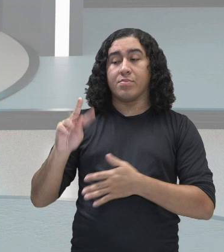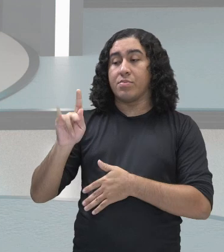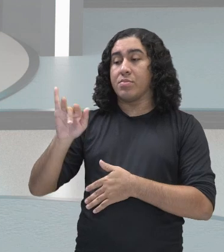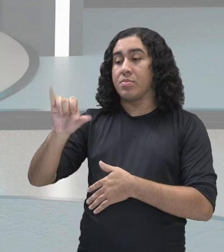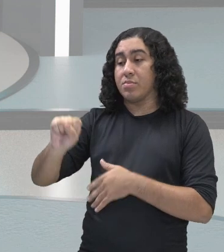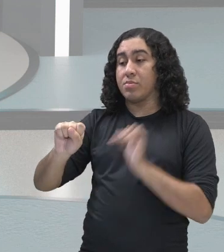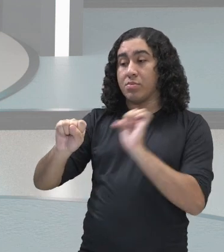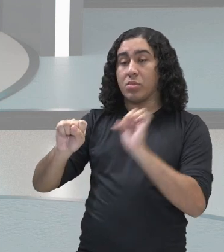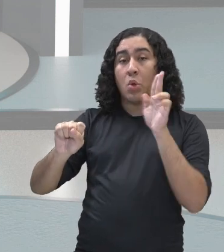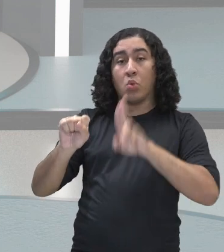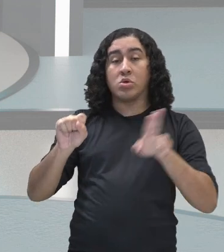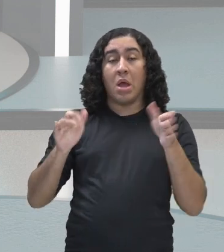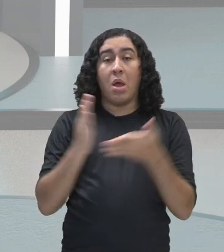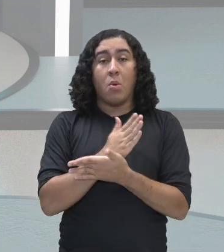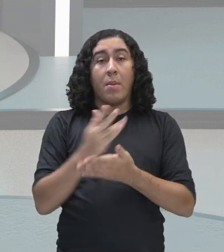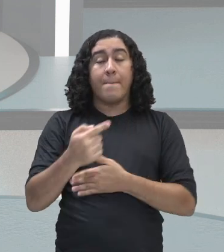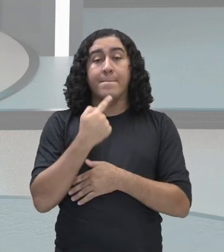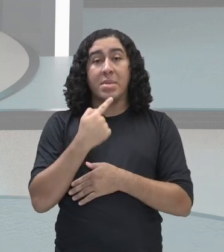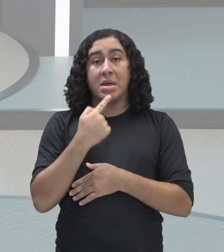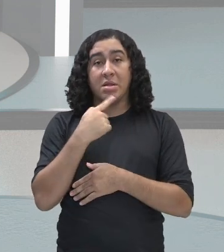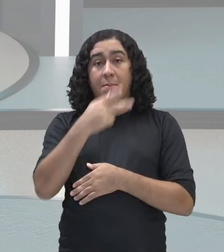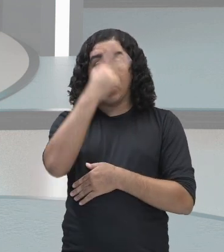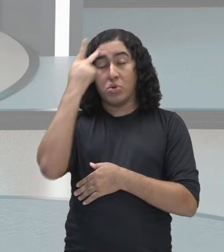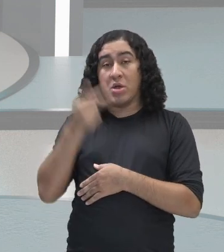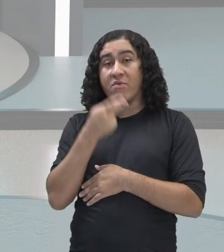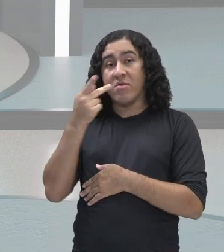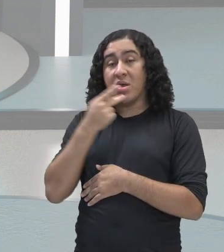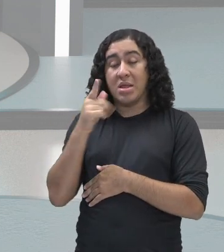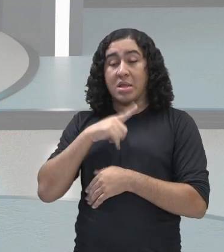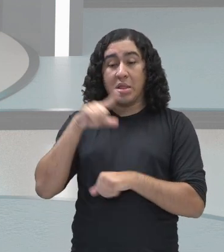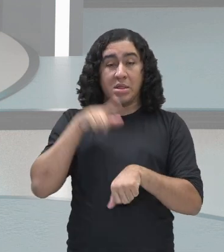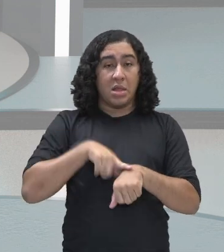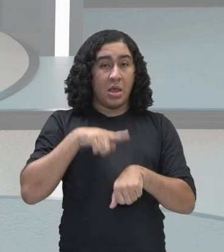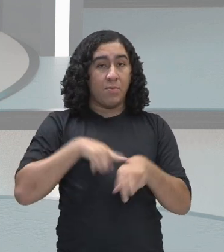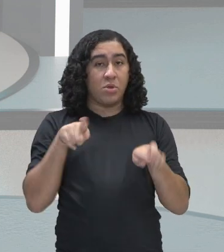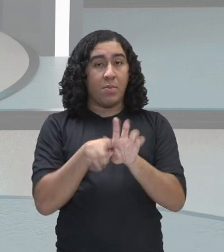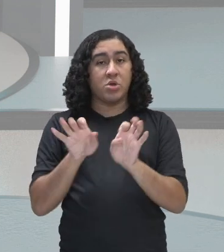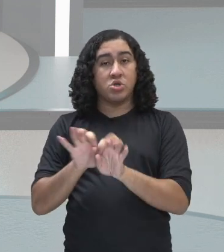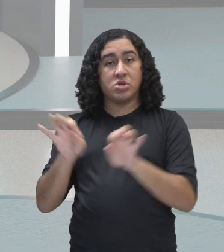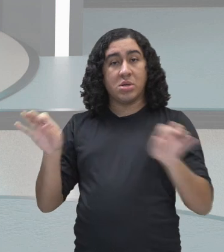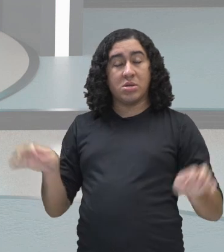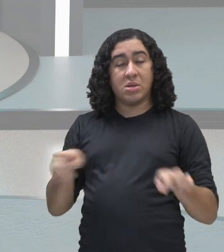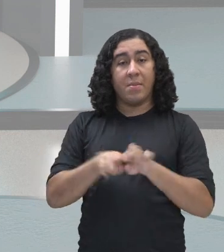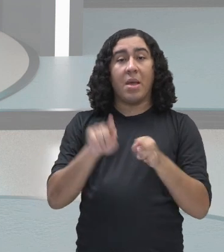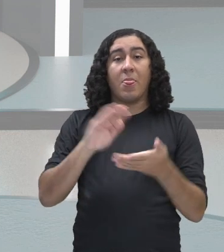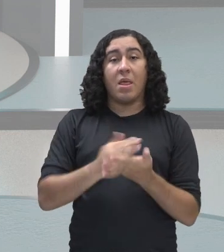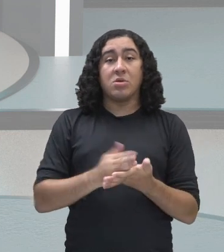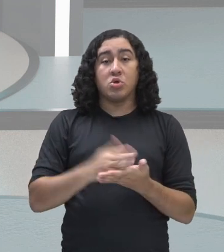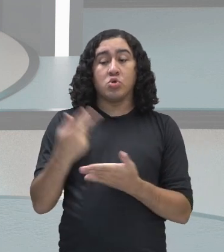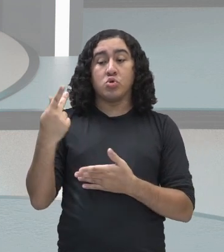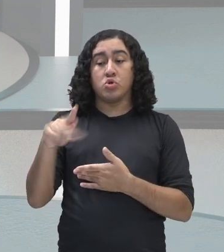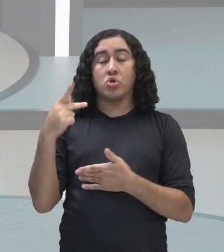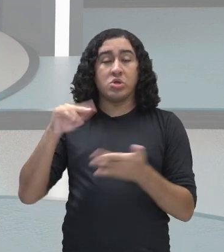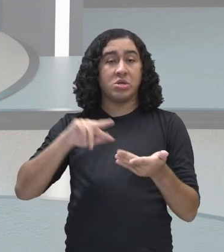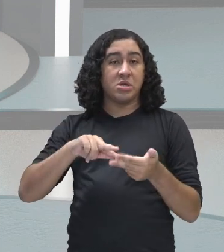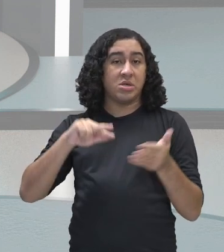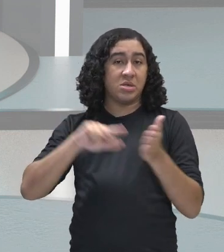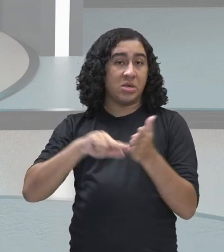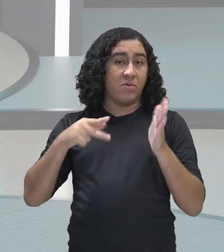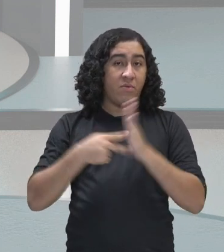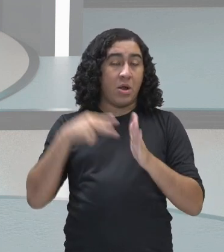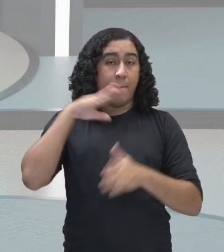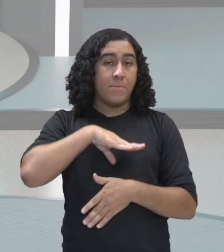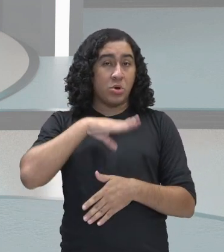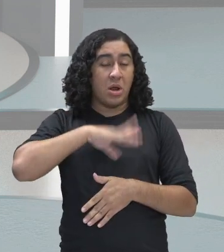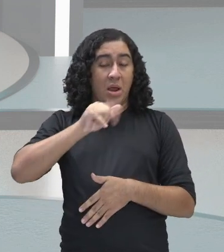para algo próximo do falante, tanto em tempo e distância, e a sua tradução, né, o significado em língua portuguesa é